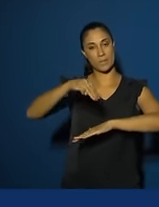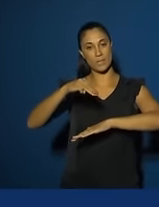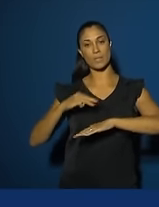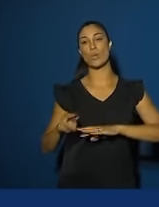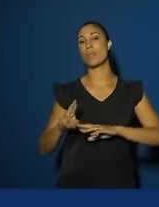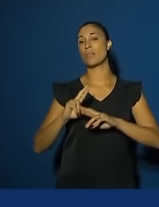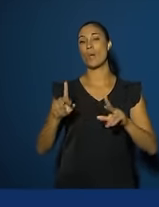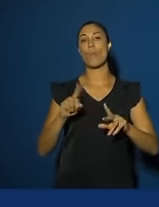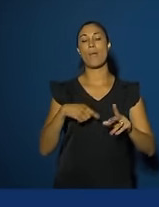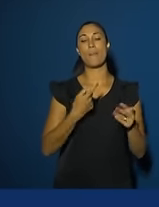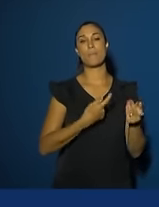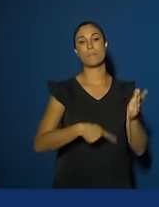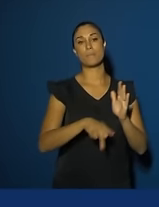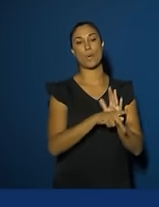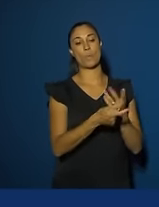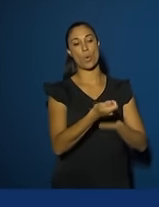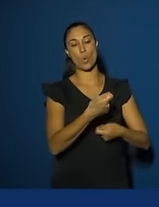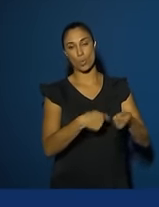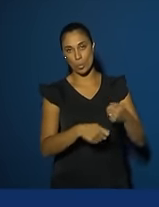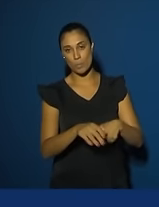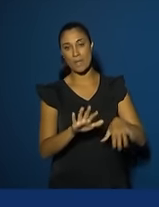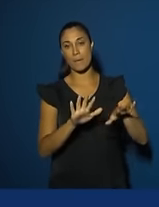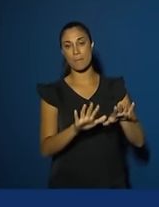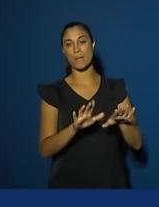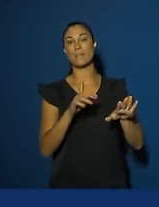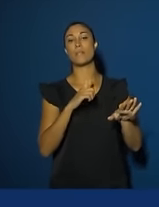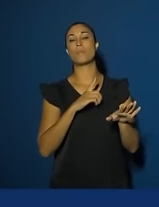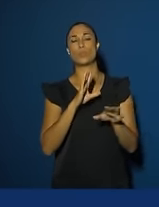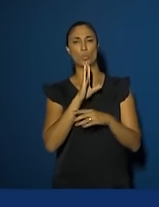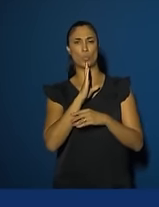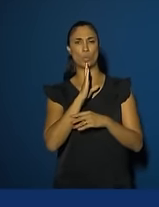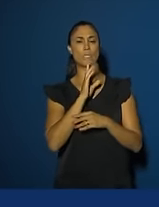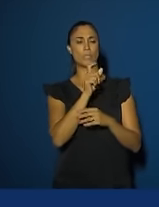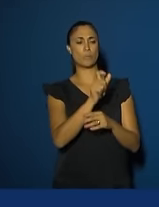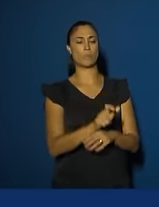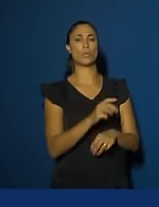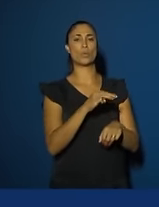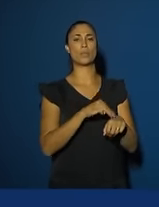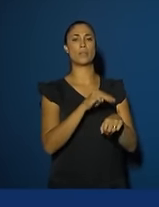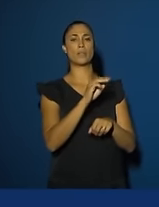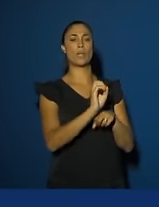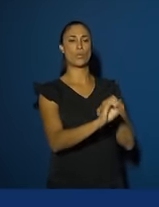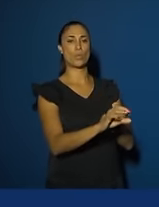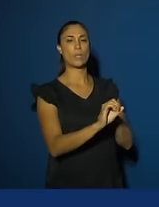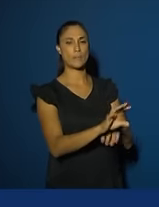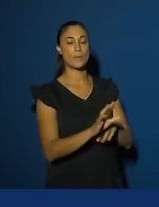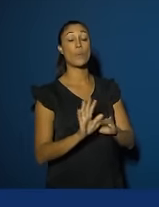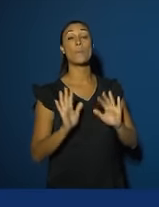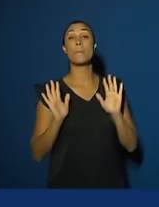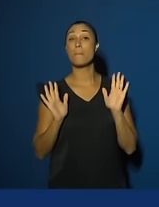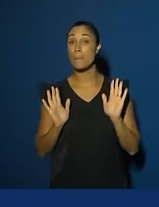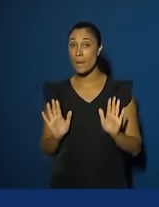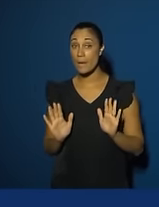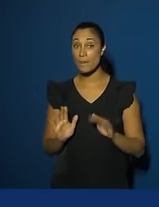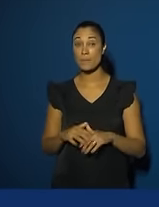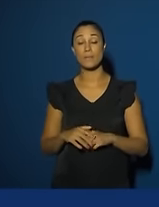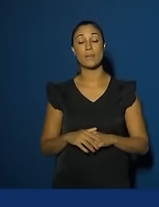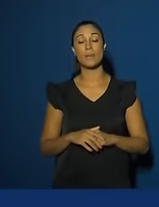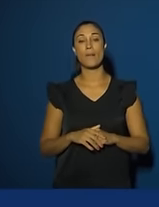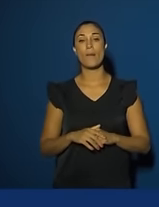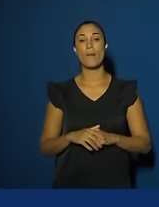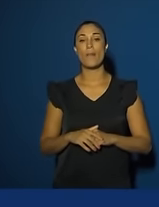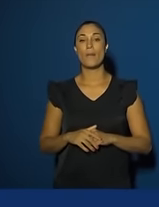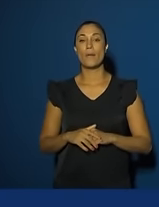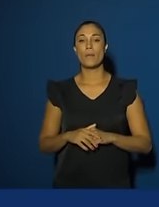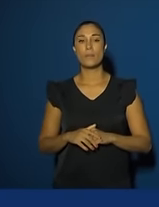não vem da área econômica vem de uma atuação muito reconhecida no ministério de educação da educação eh